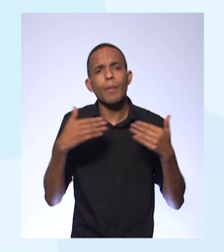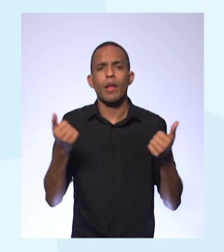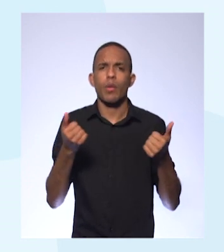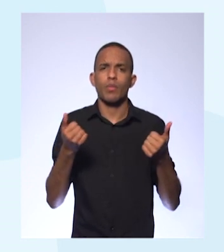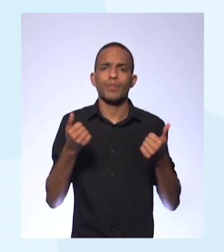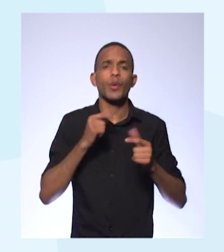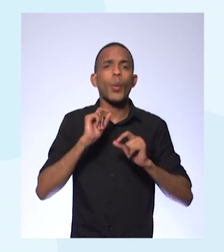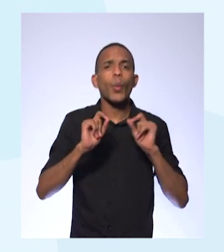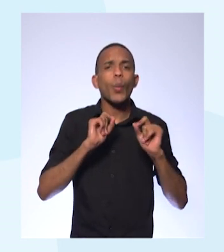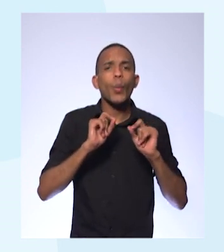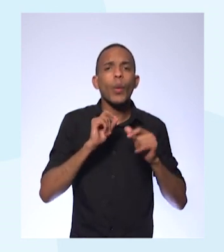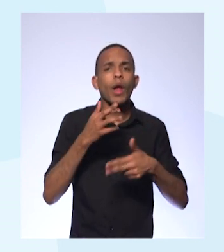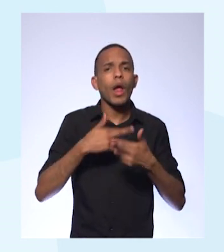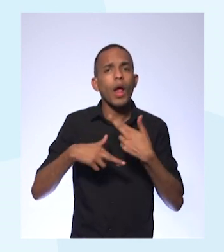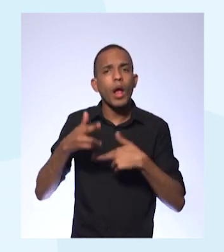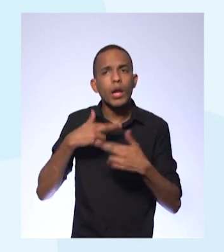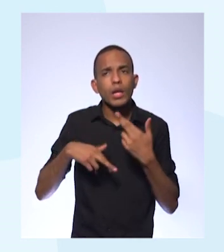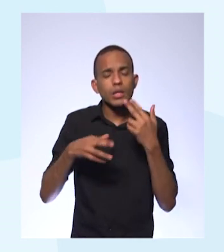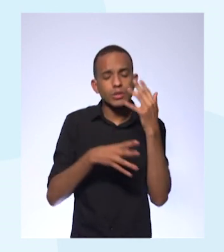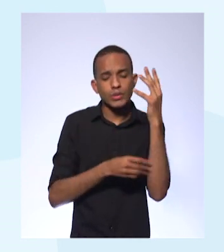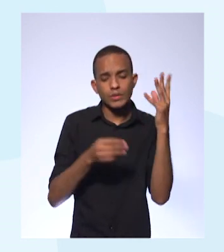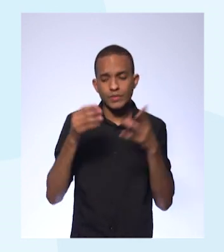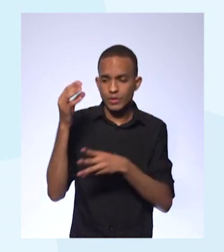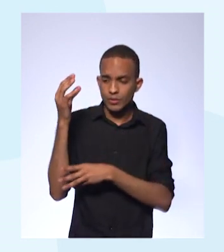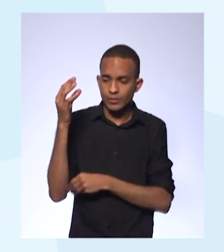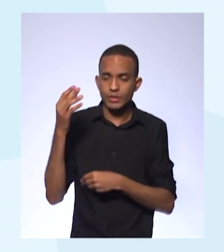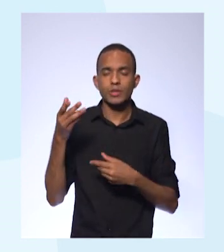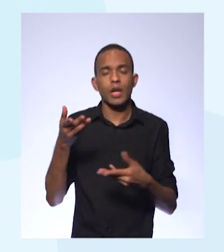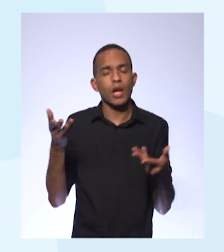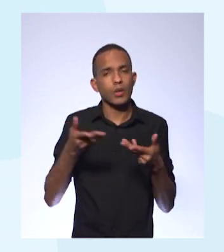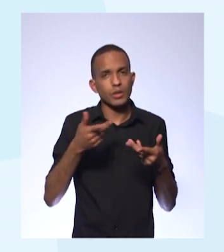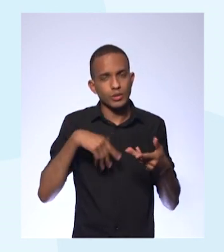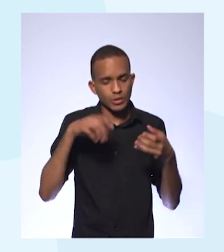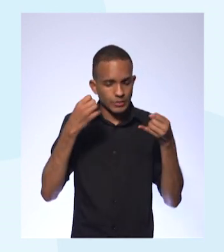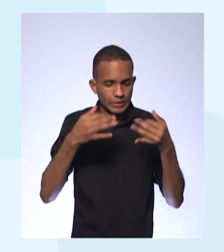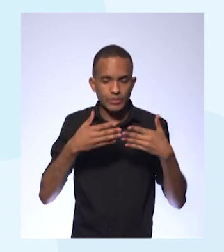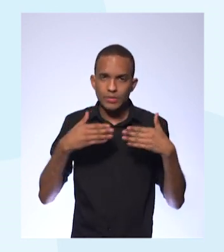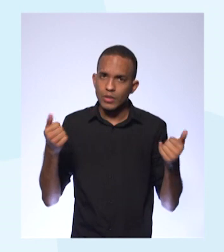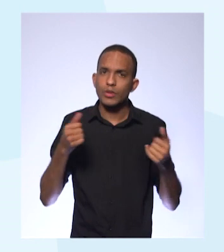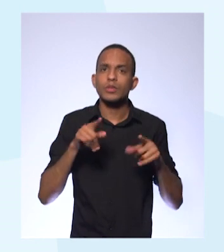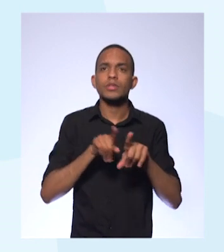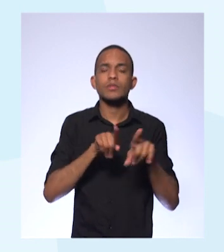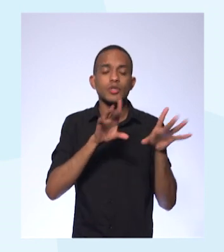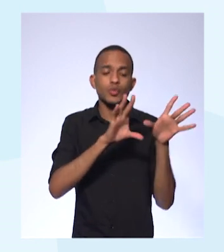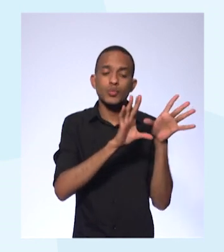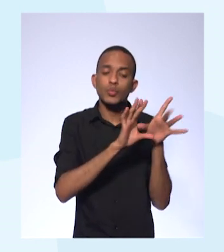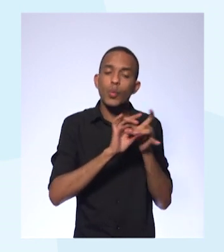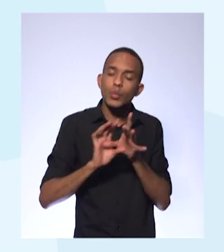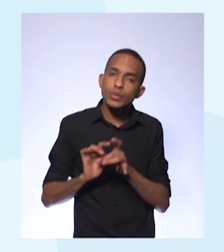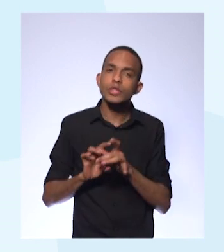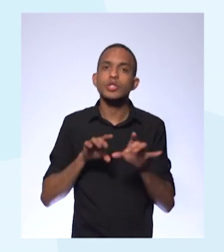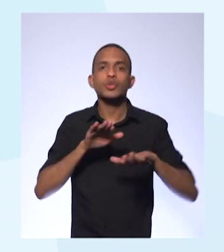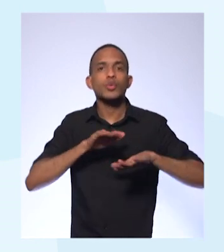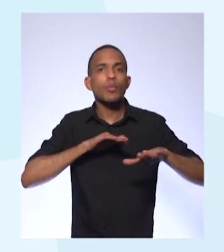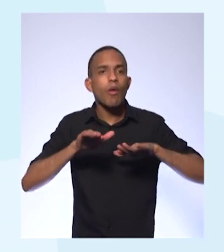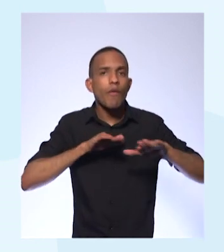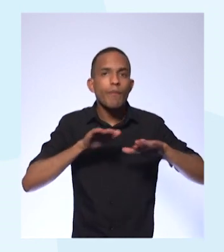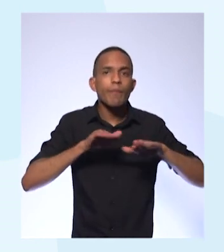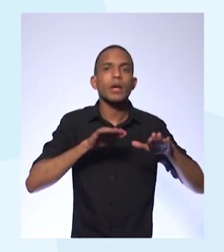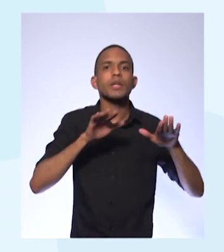ela. Ó. Qual a relação da Revolução Farroupilha, que é essa que nós estamos explicando, no contexto dos